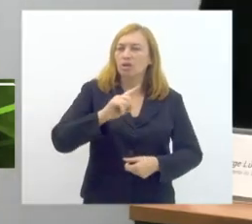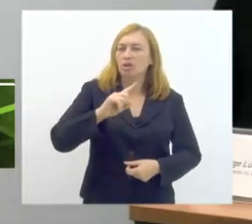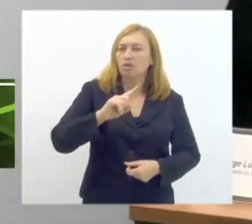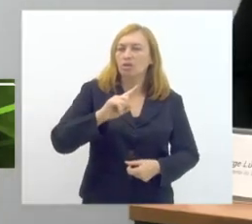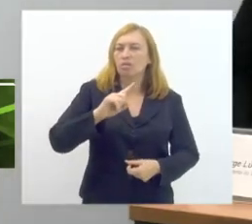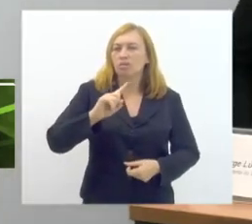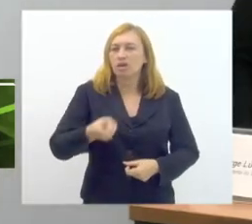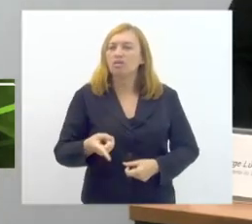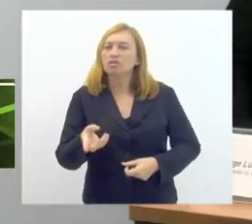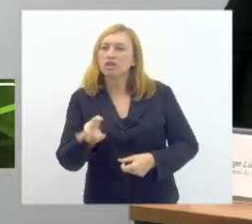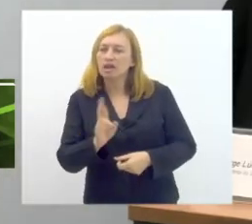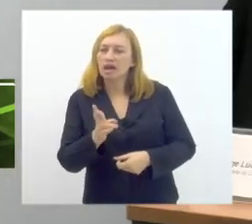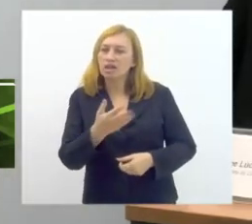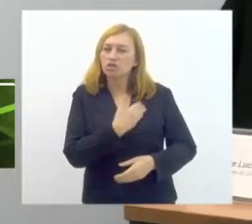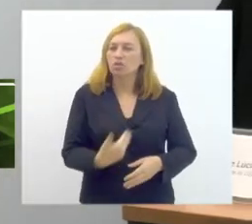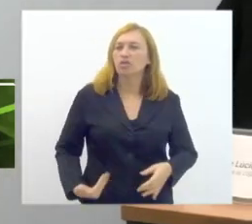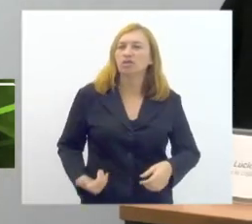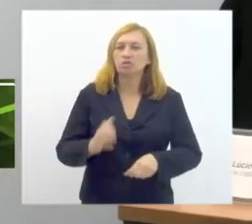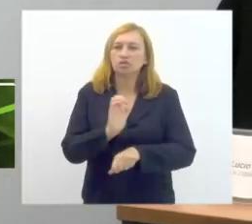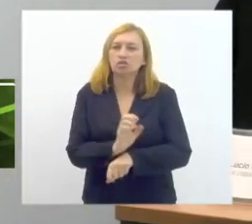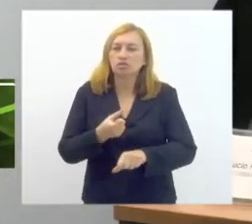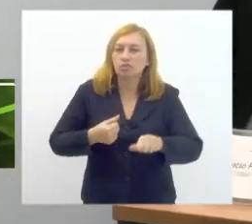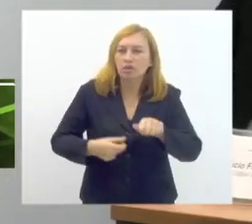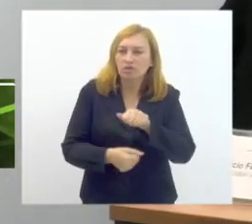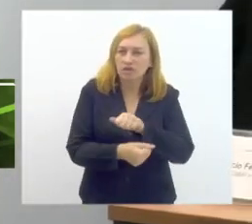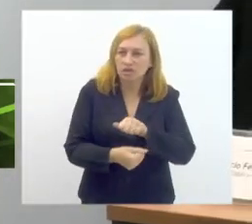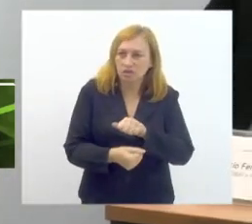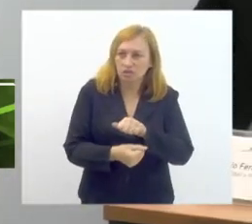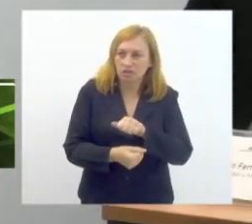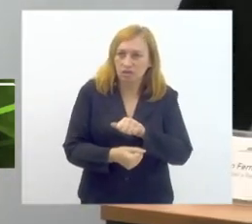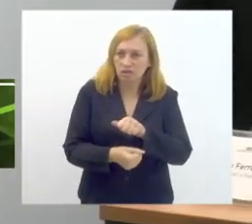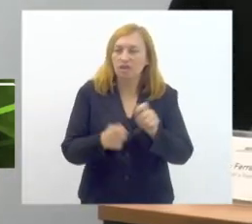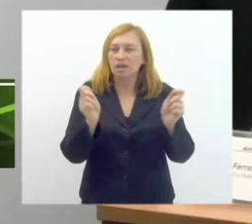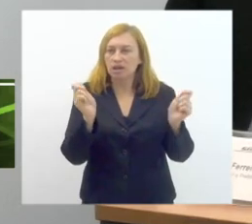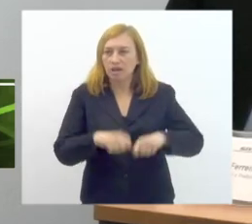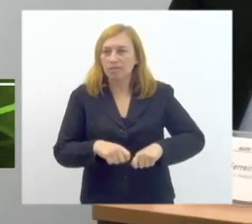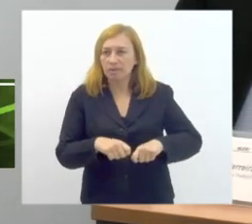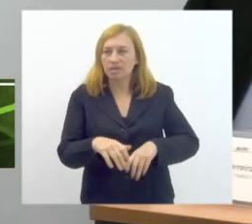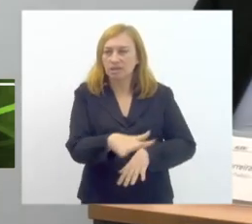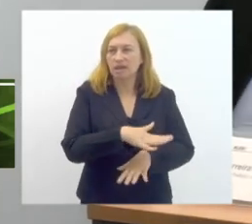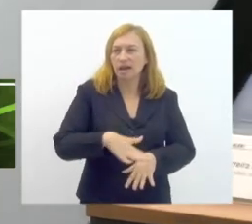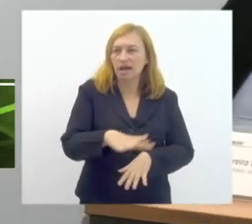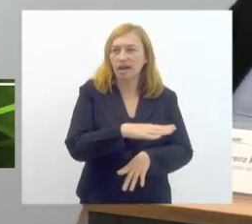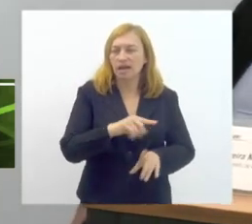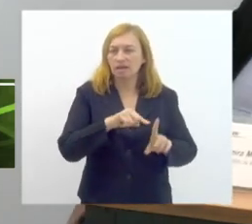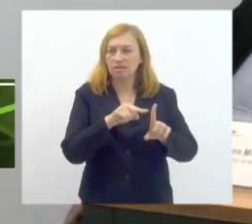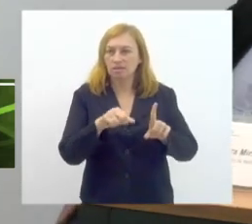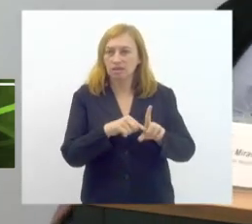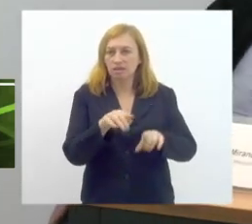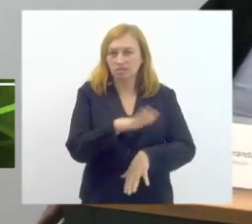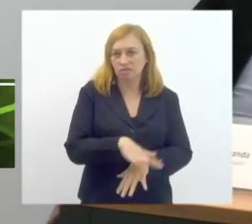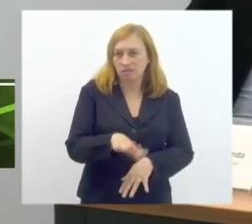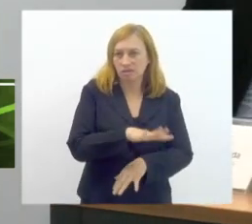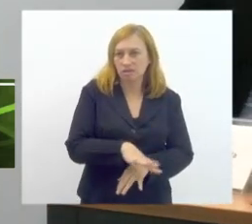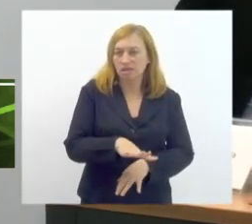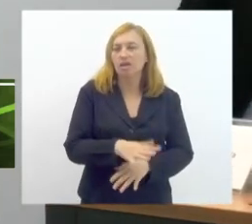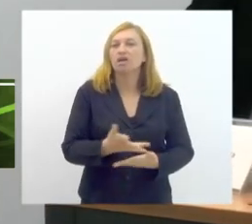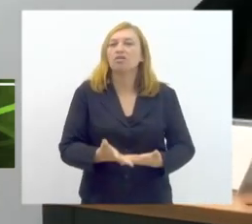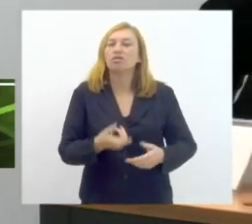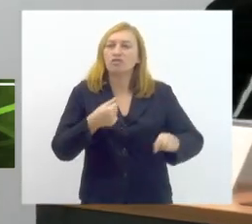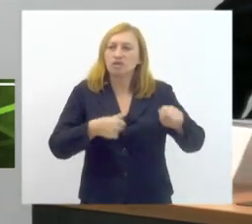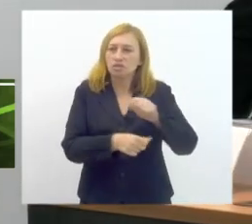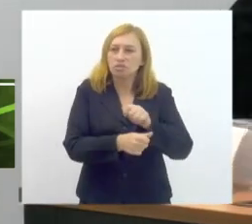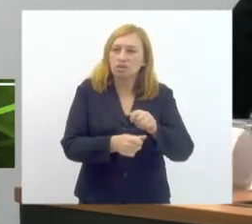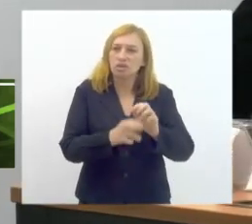governo do Estado para investimentos e capacitações na área materno-infantil. Então, foram investimentos tanto para